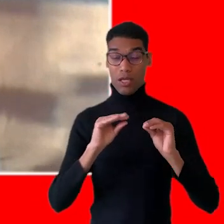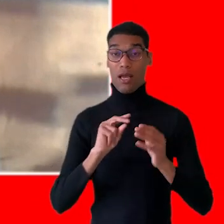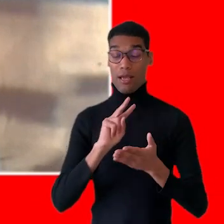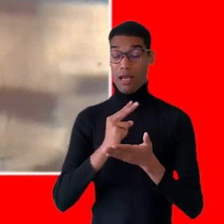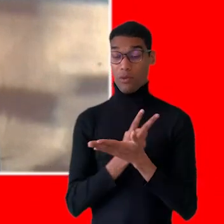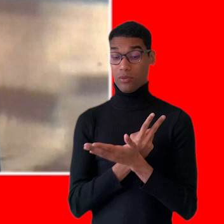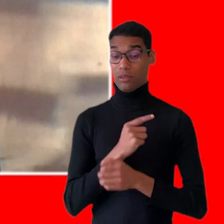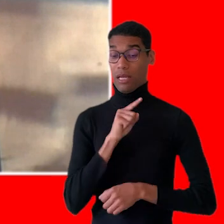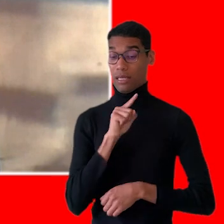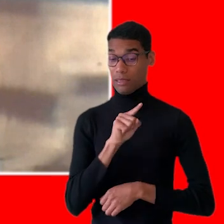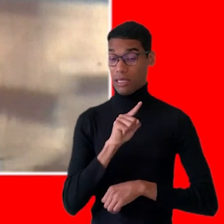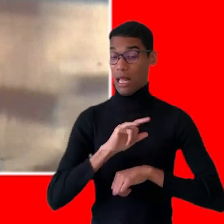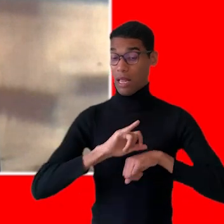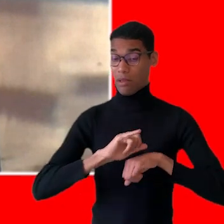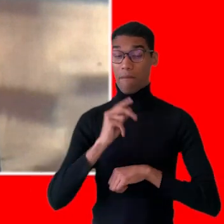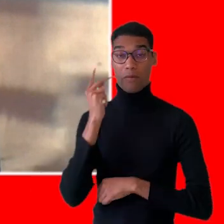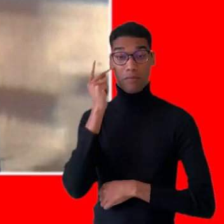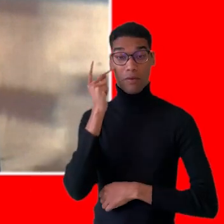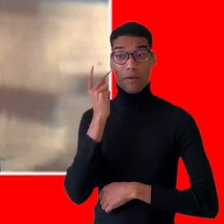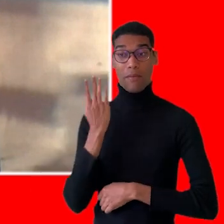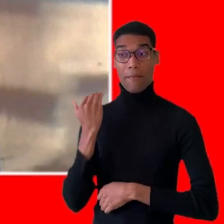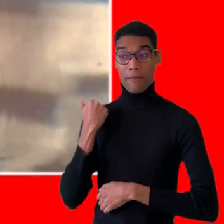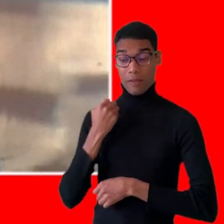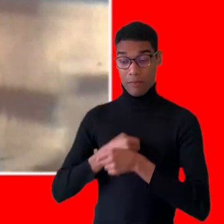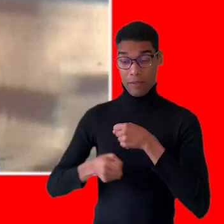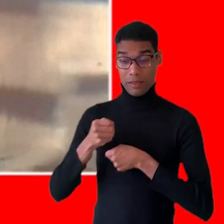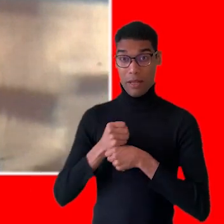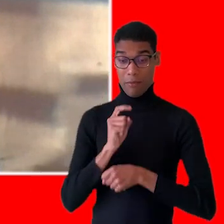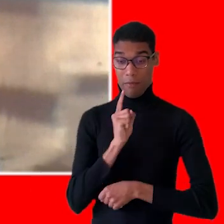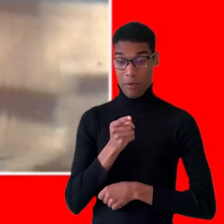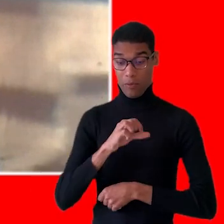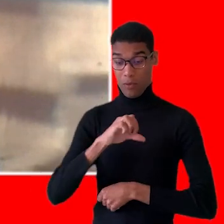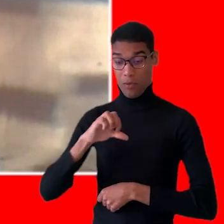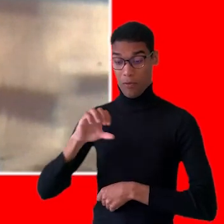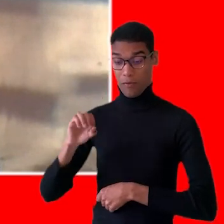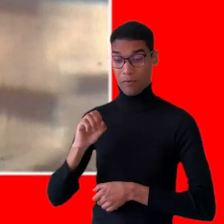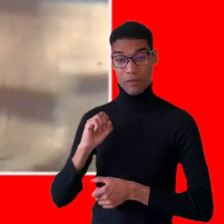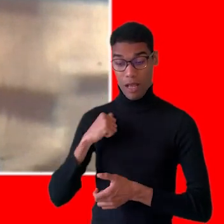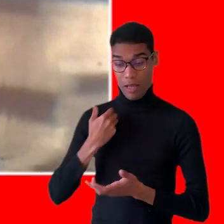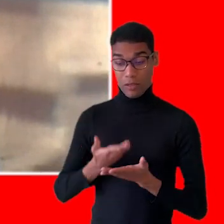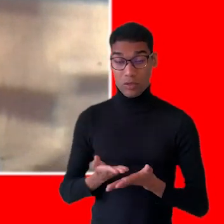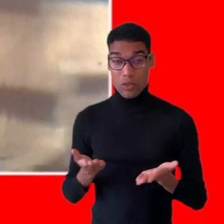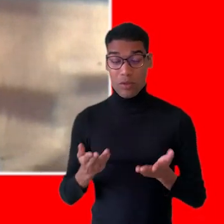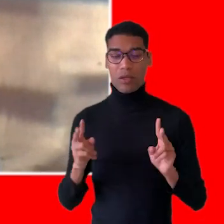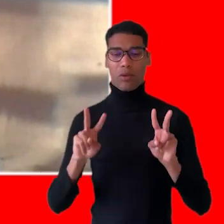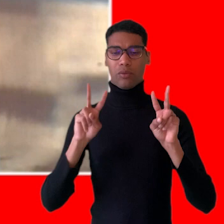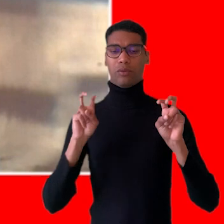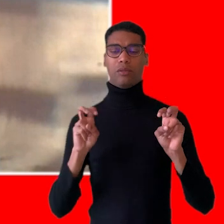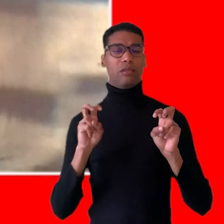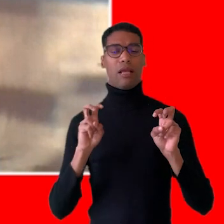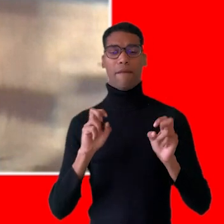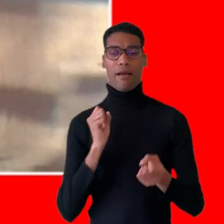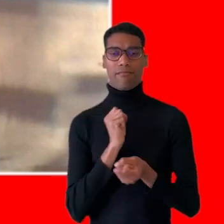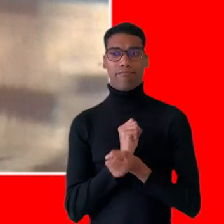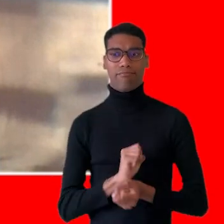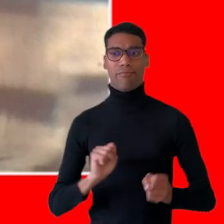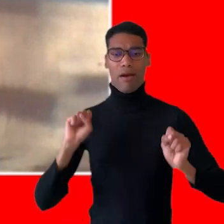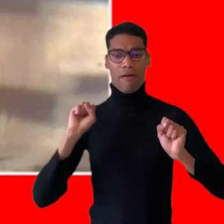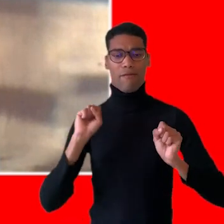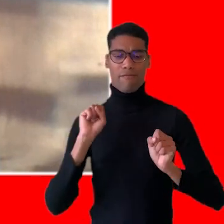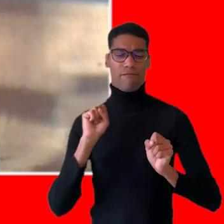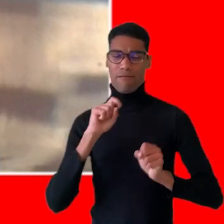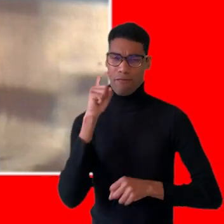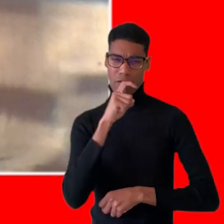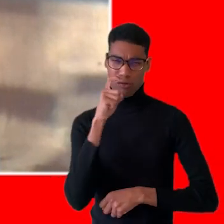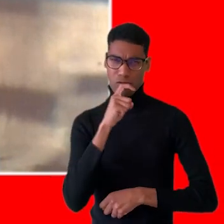que acontece em São Paulo desde os anos 90, em que o tema da falsa abolição do dia